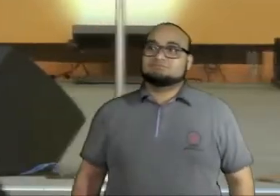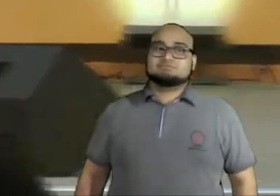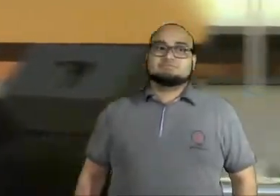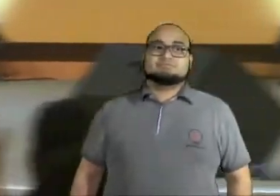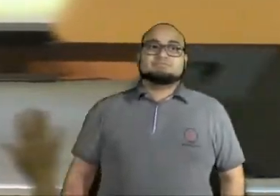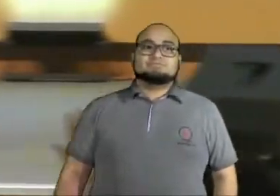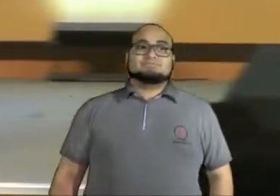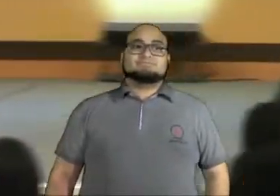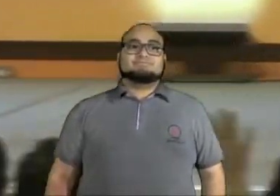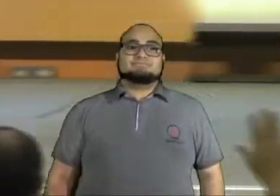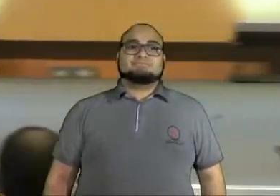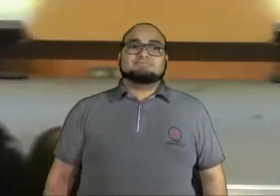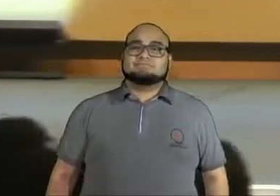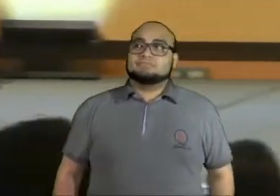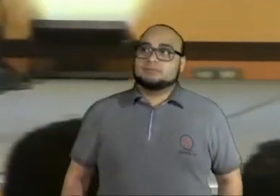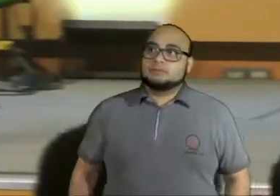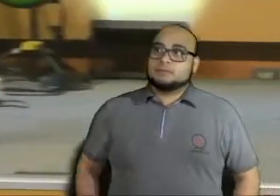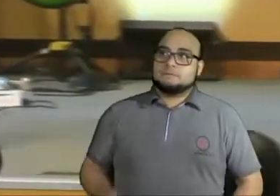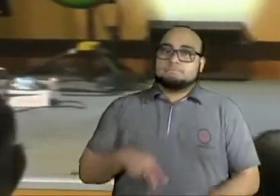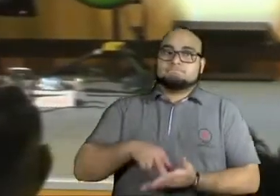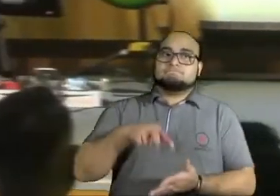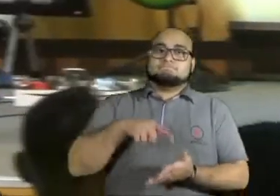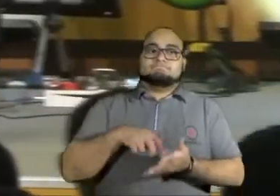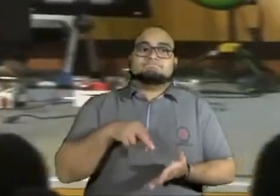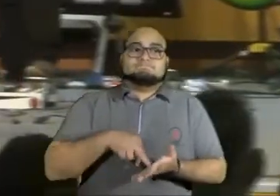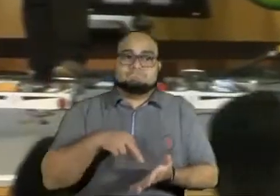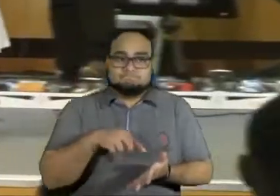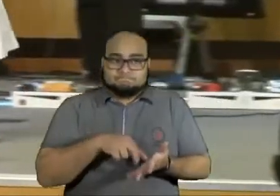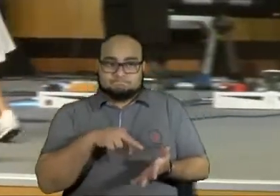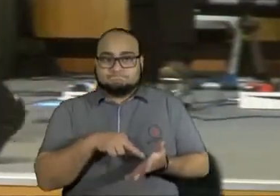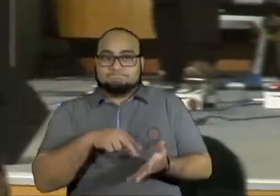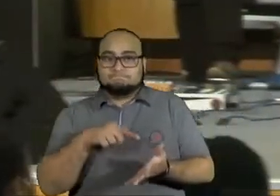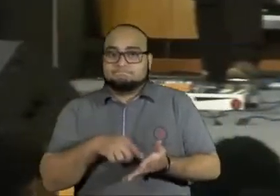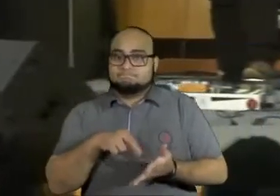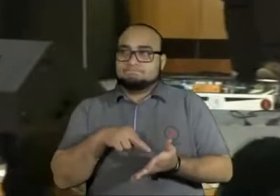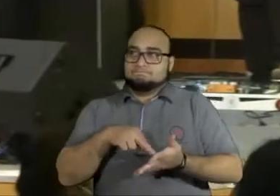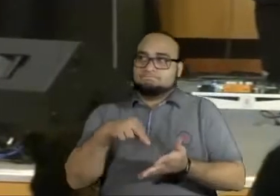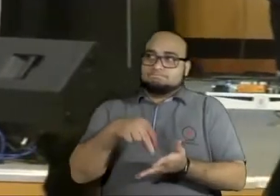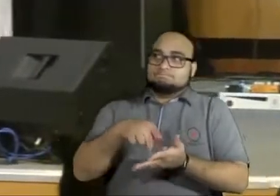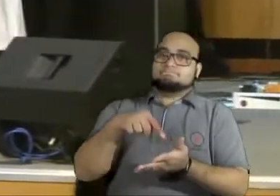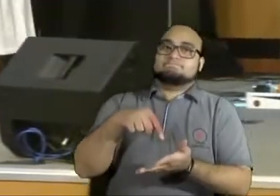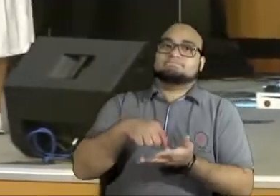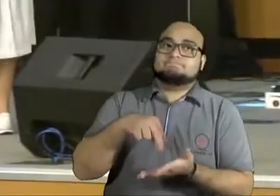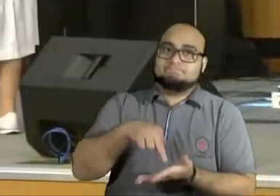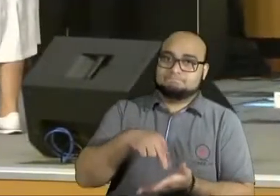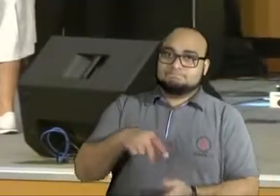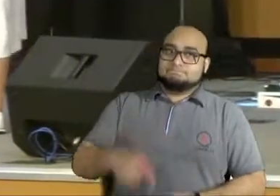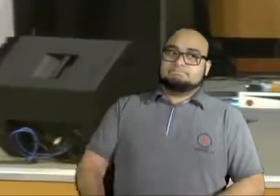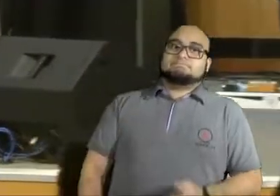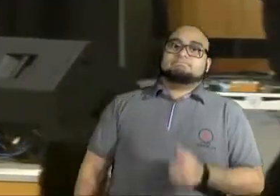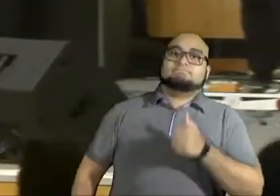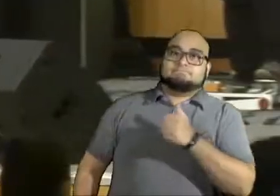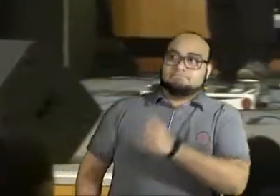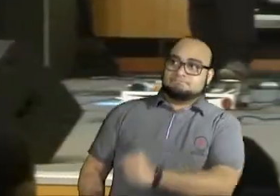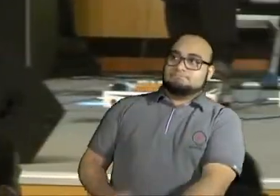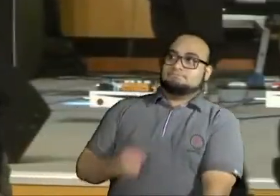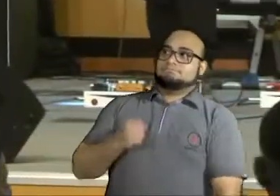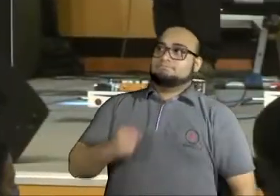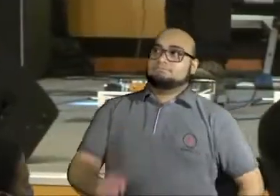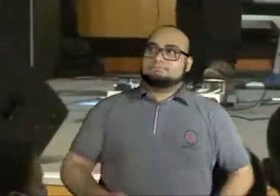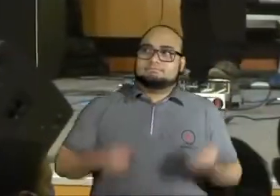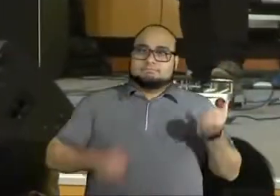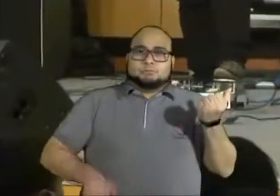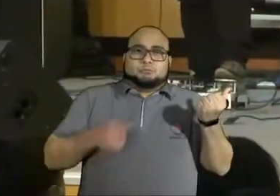Não mudou nada. Cadê? Vamos fazer um negócio diferente. Negócio diferente, um som de guerra, um som de inferno decepcionado e igreja